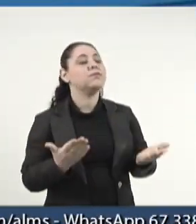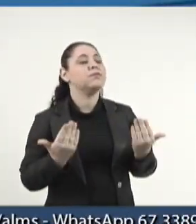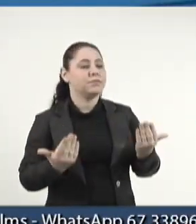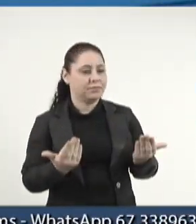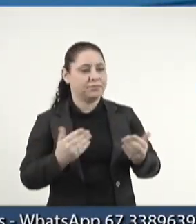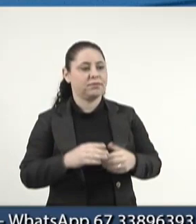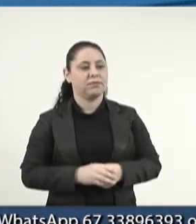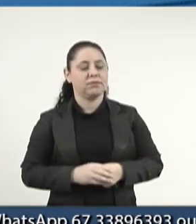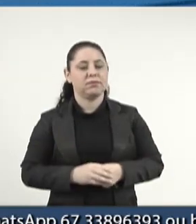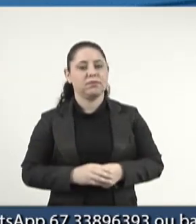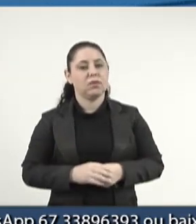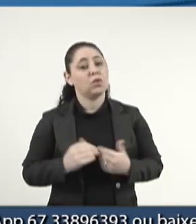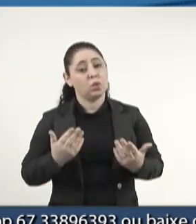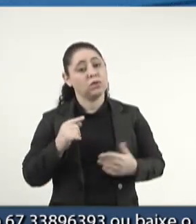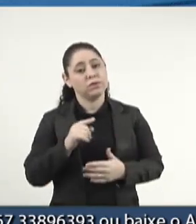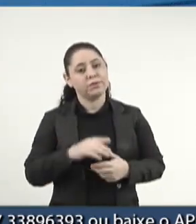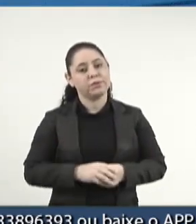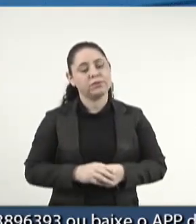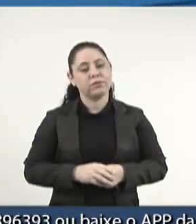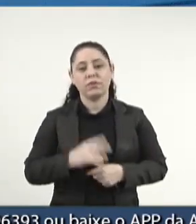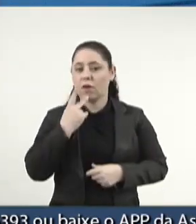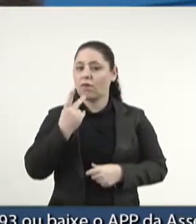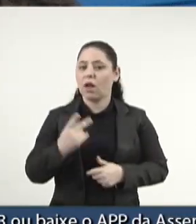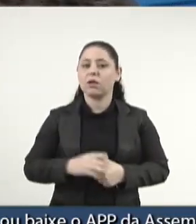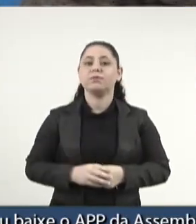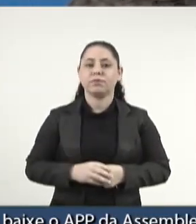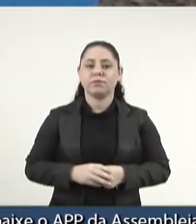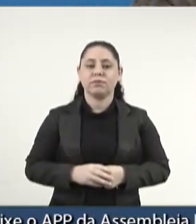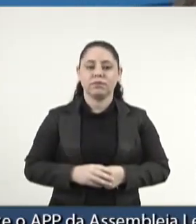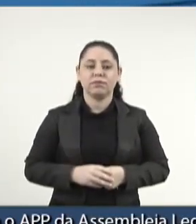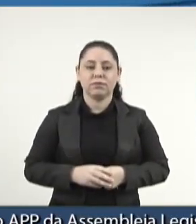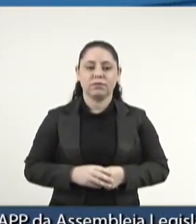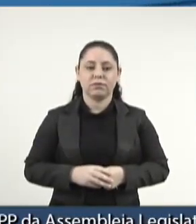seguinte: quando Vossa Excelência coloca aí